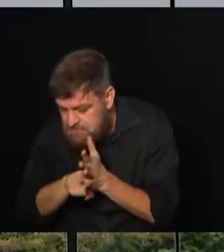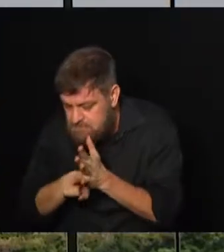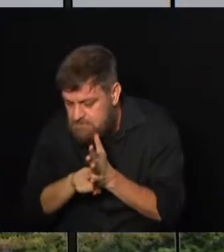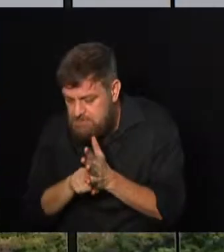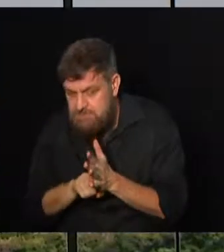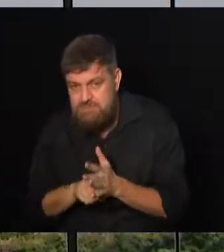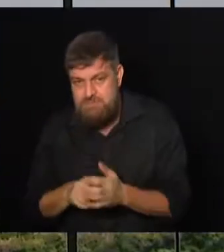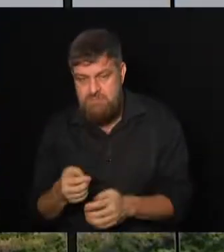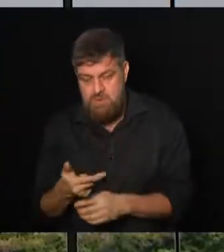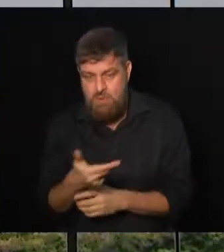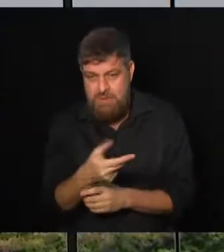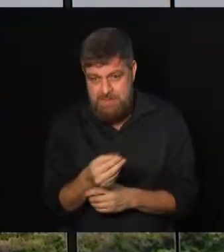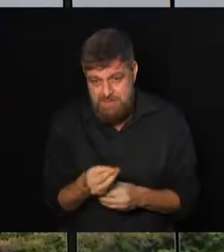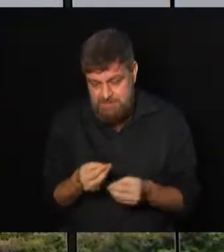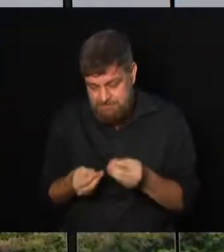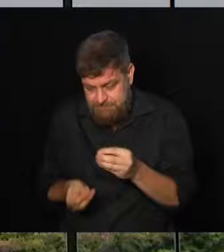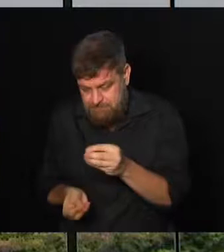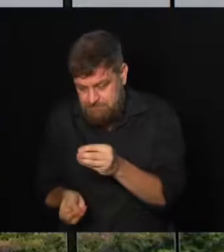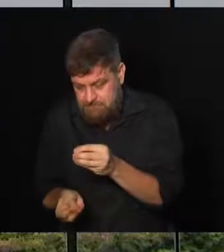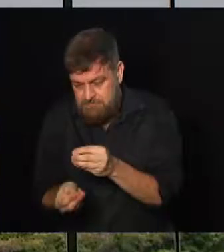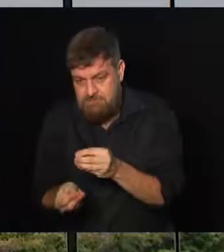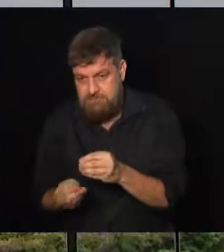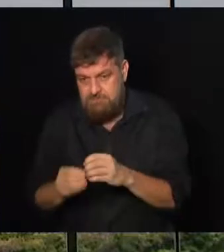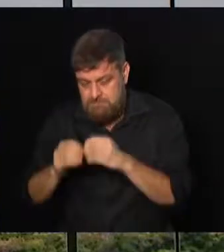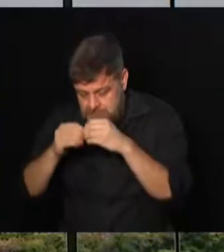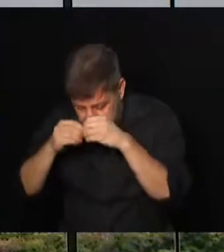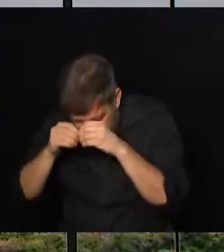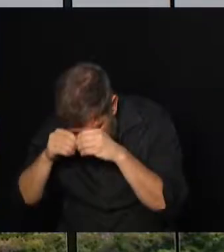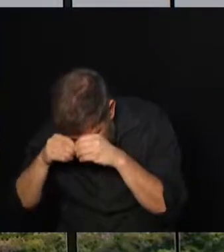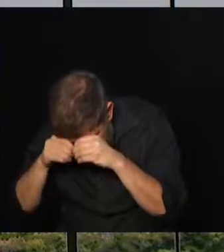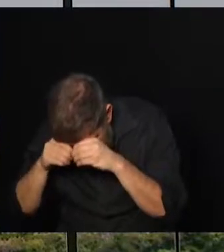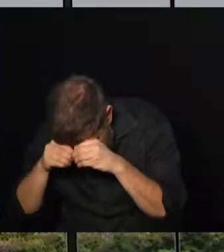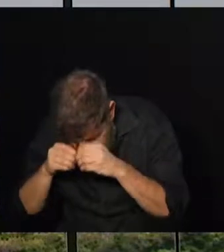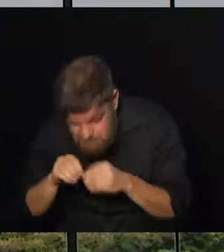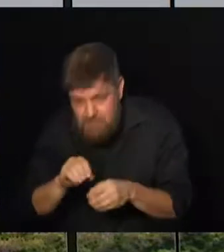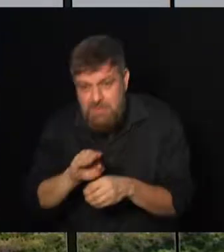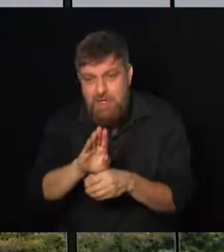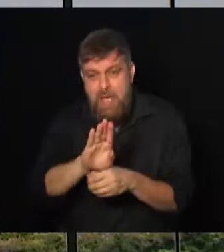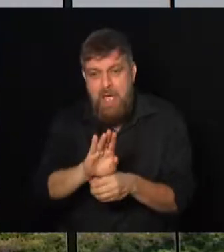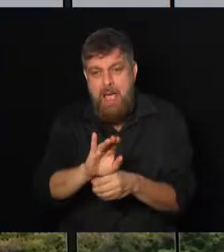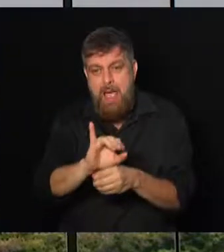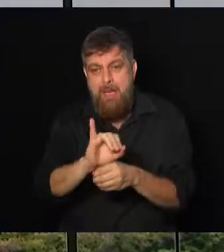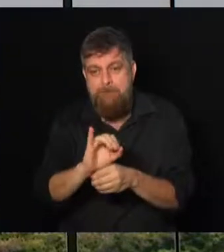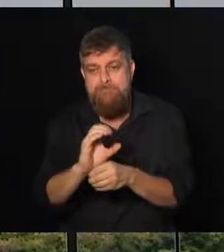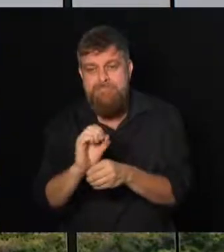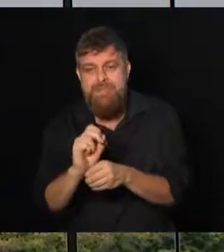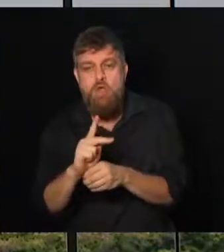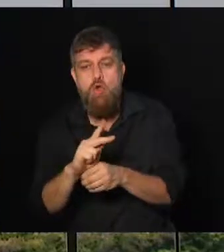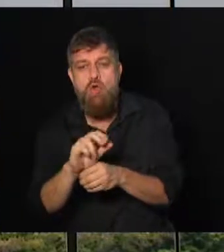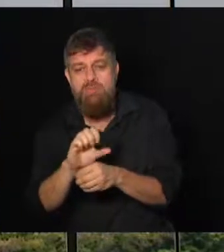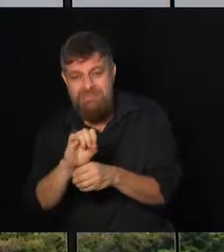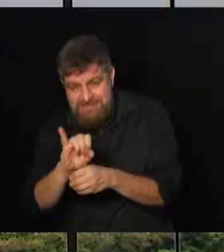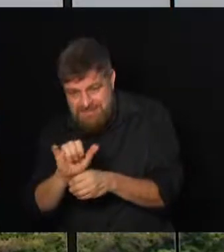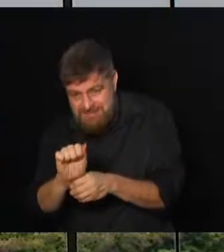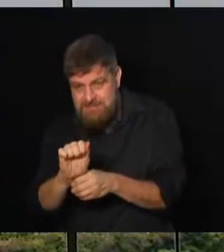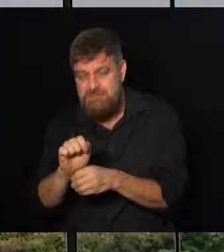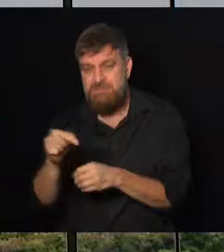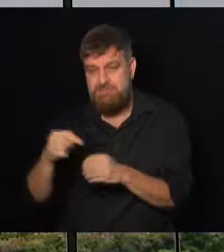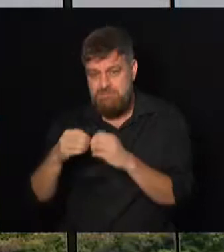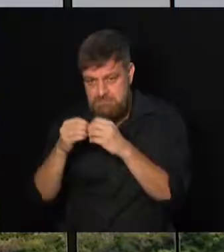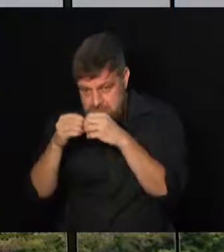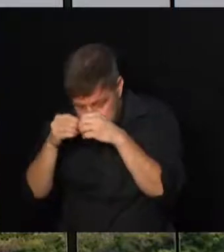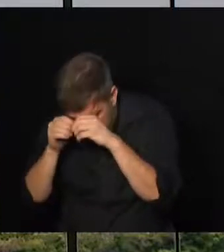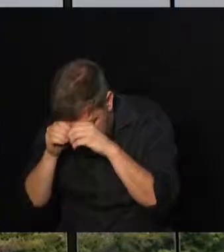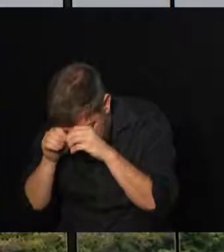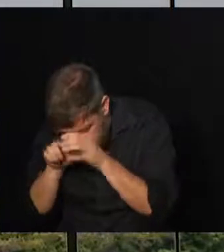peça cirúrgica através de microbiologia, né? Microscopia, perdão. Então, você